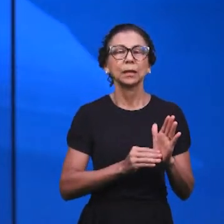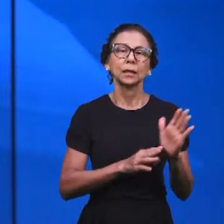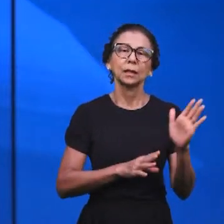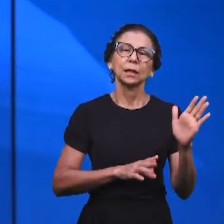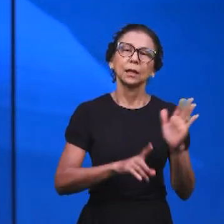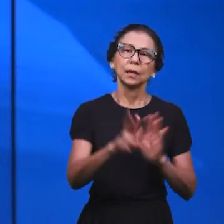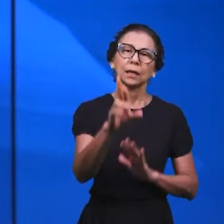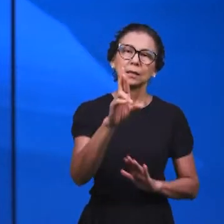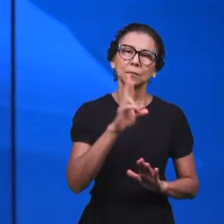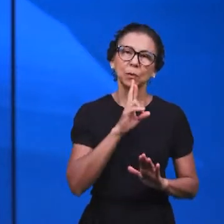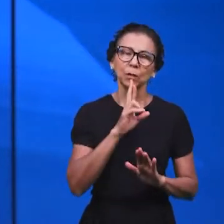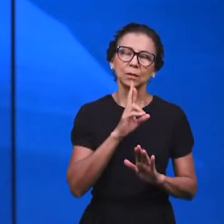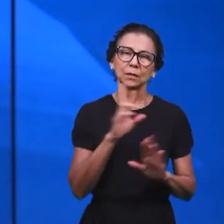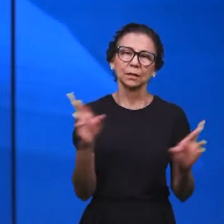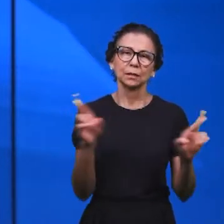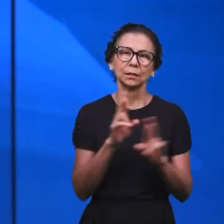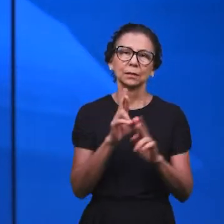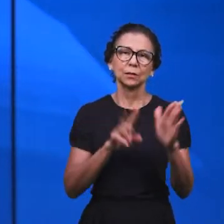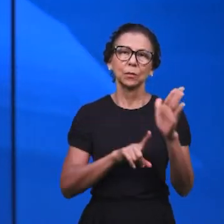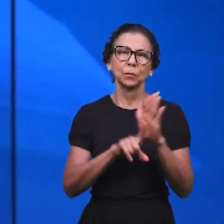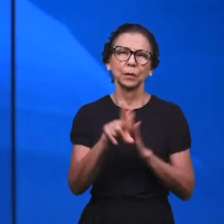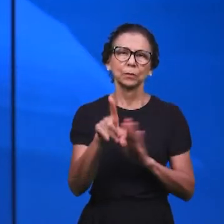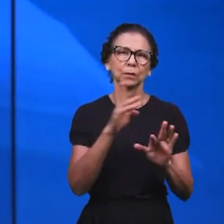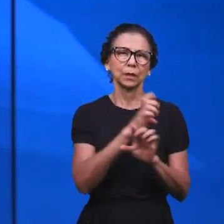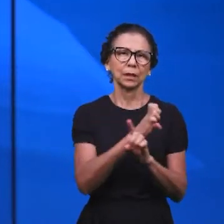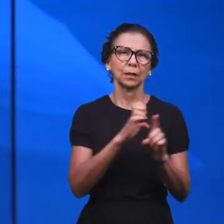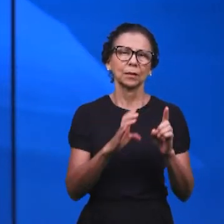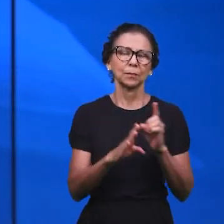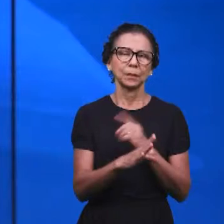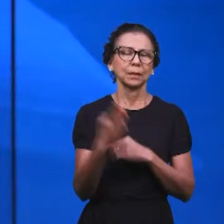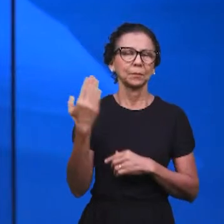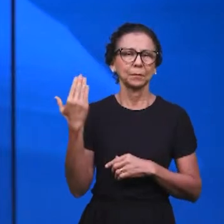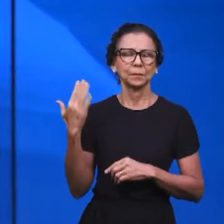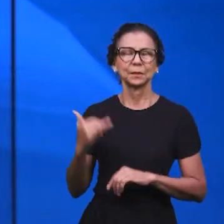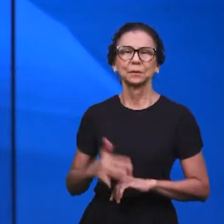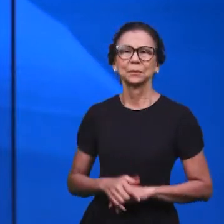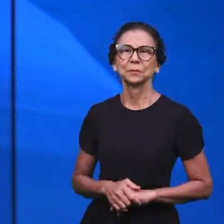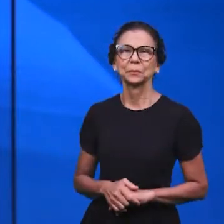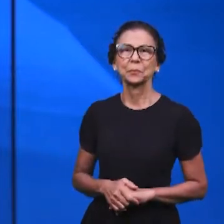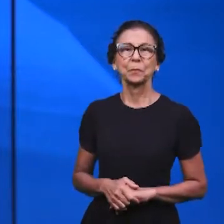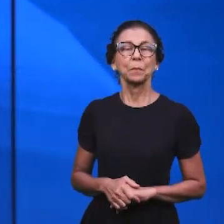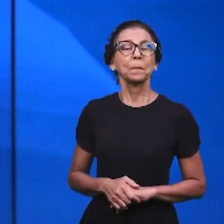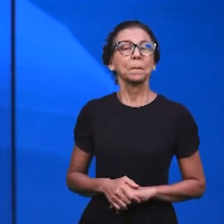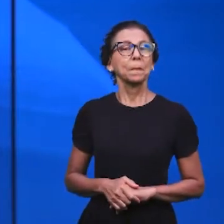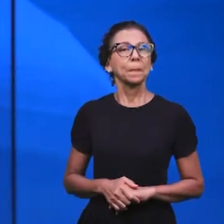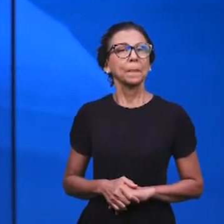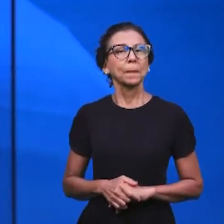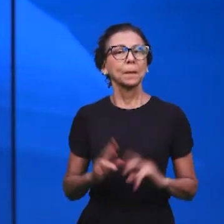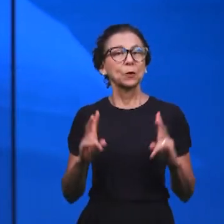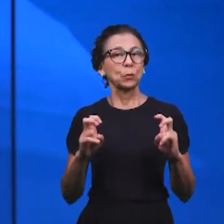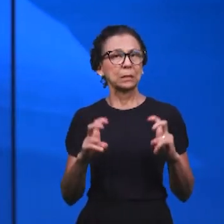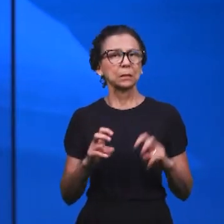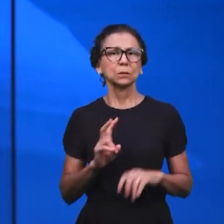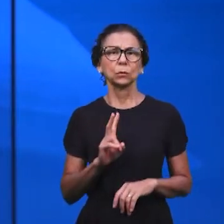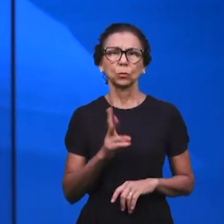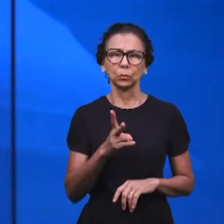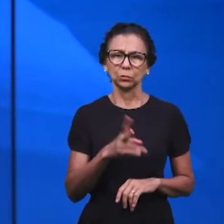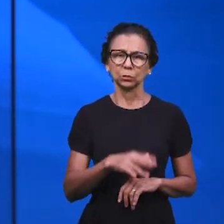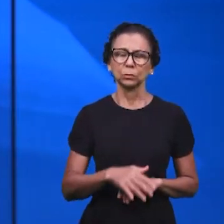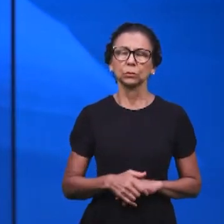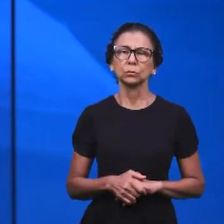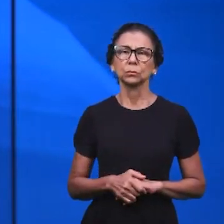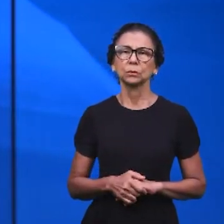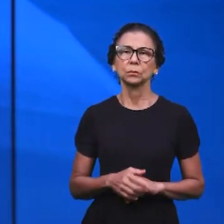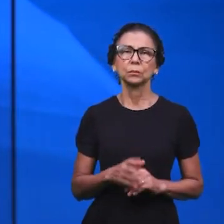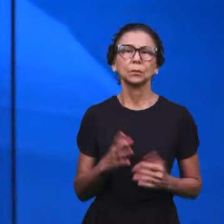iremos tratar hoje na nossa Escola Bíblica. E o nosso assunto continua ainda relacionado ao tema o preparo da